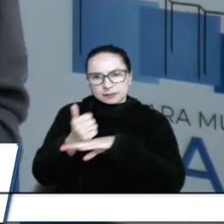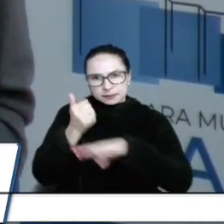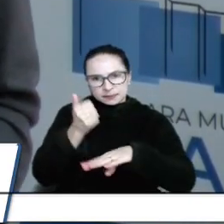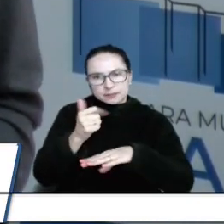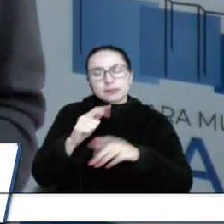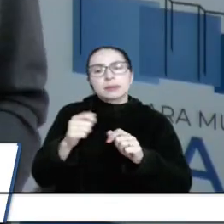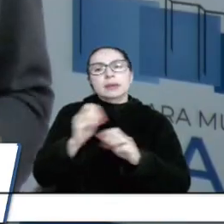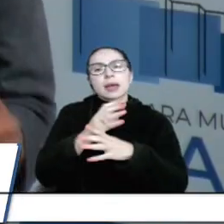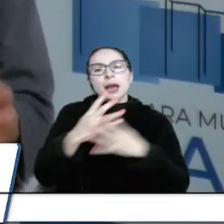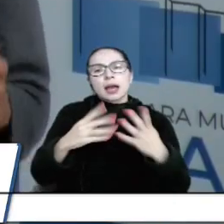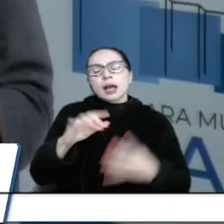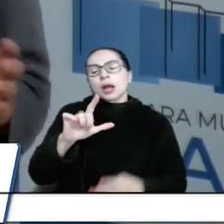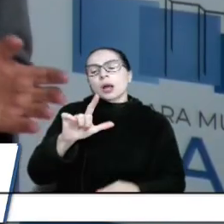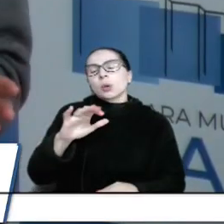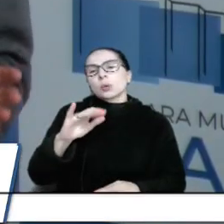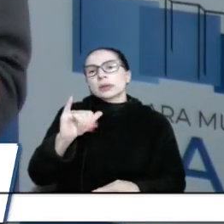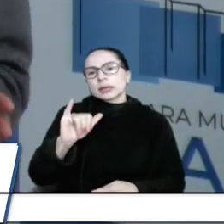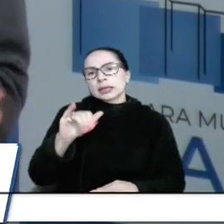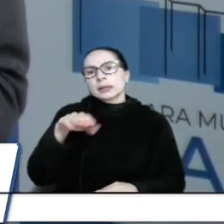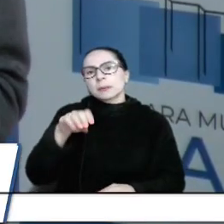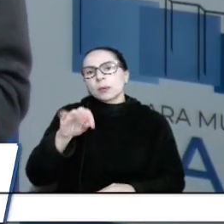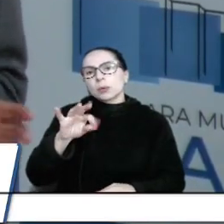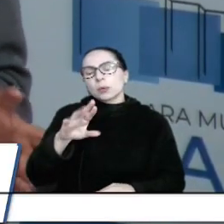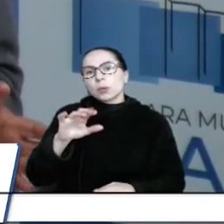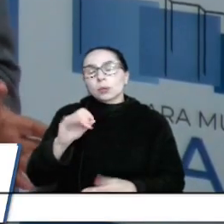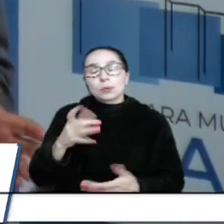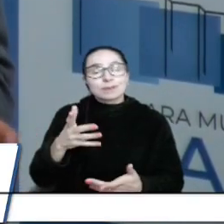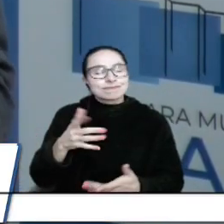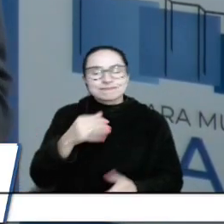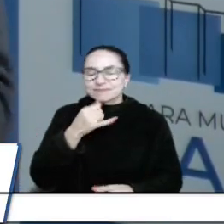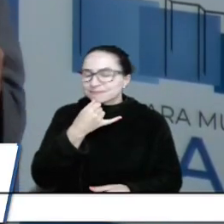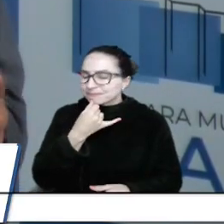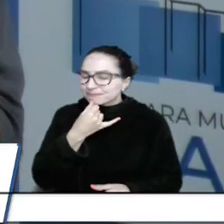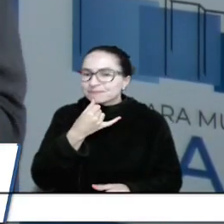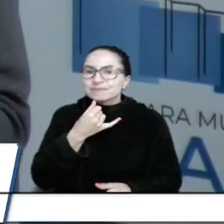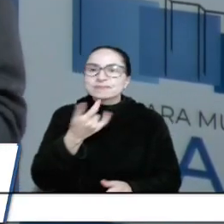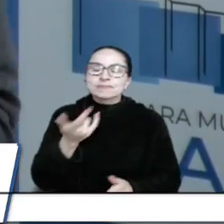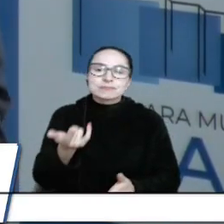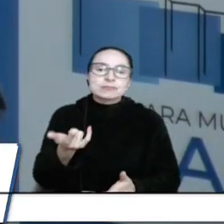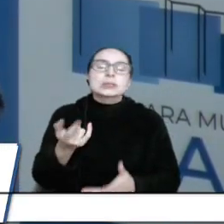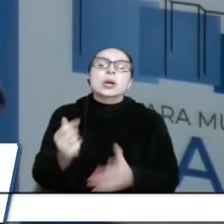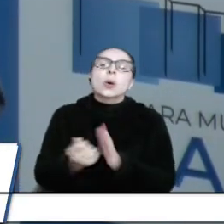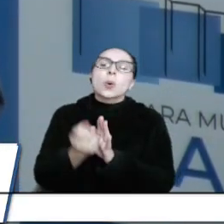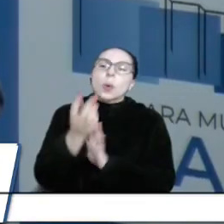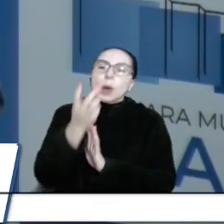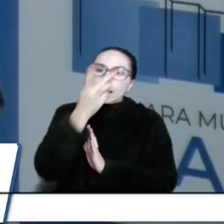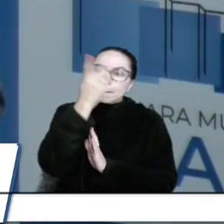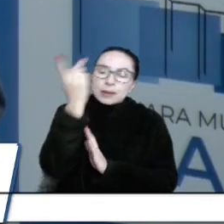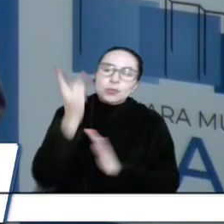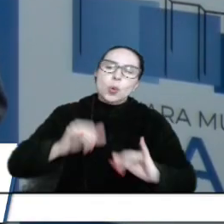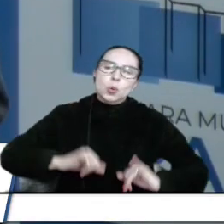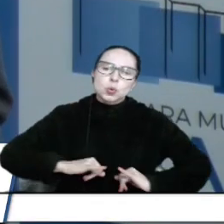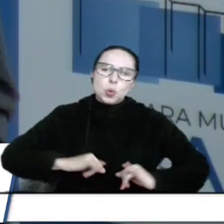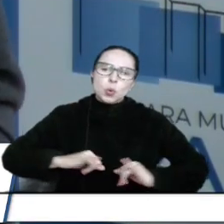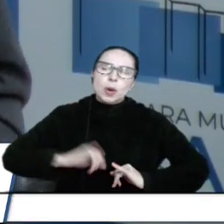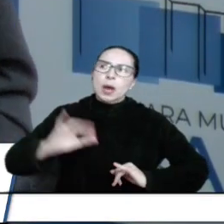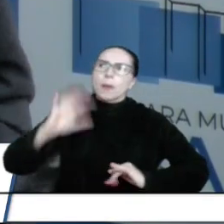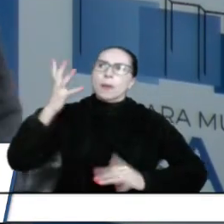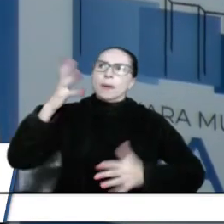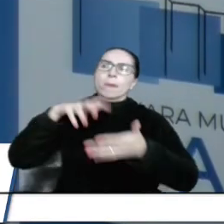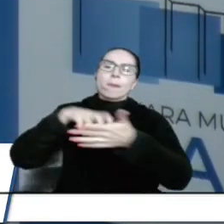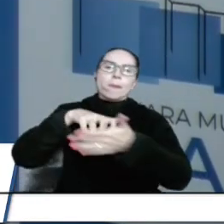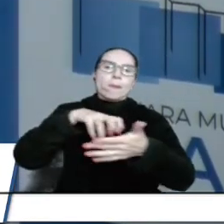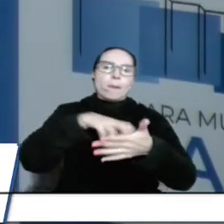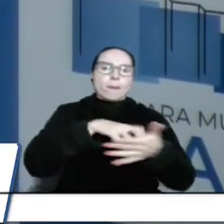Luci Montoro para cuidar. Infelizmente, viu, Donizete, quantas pessoas estão sofrendo um acidente que